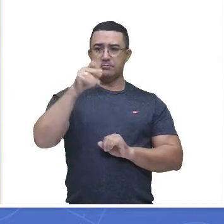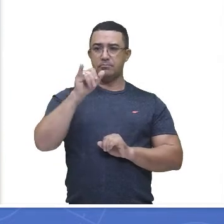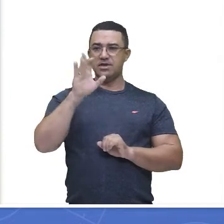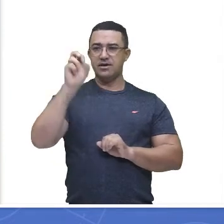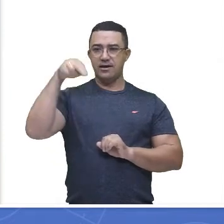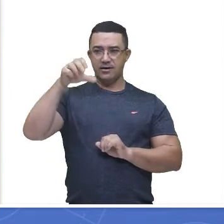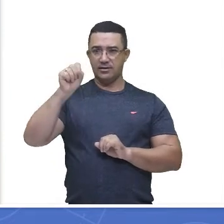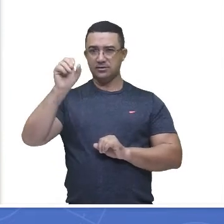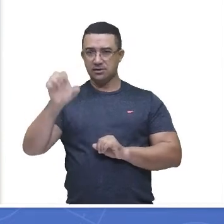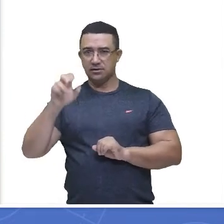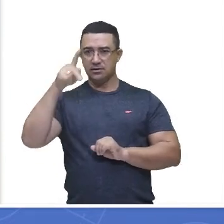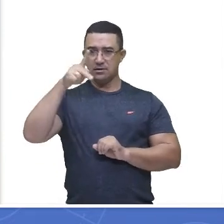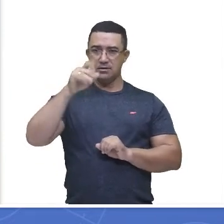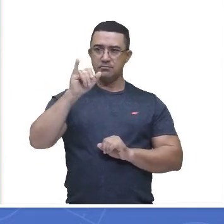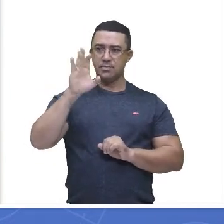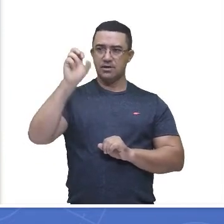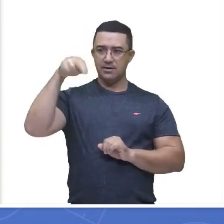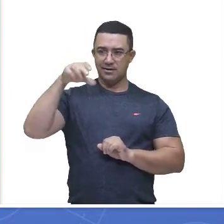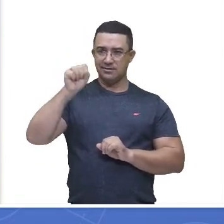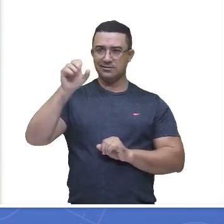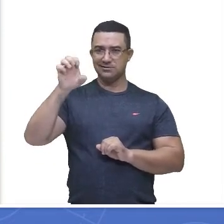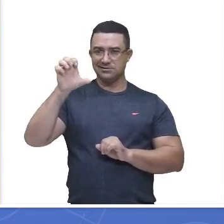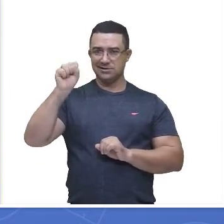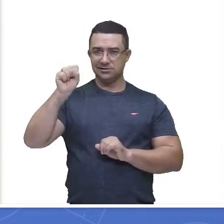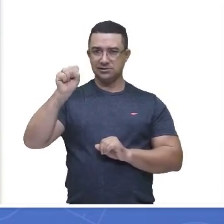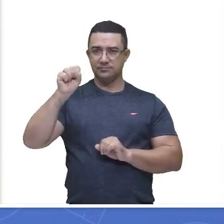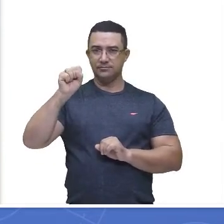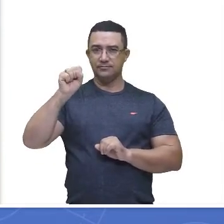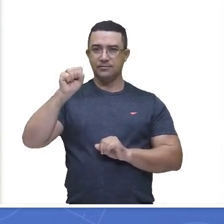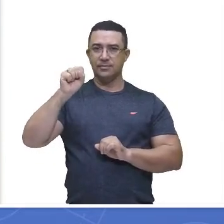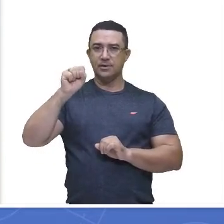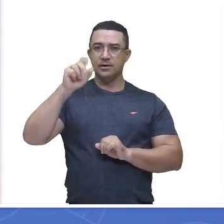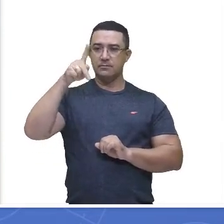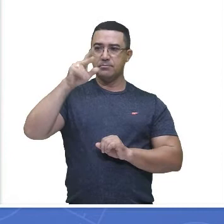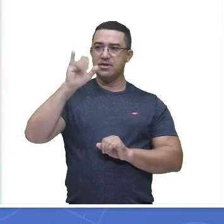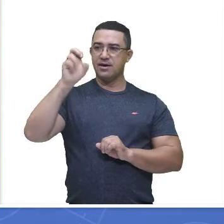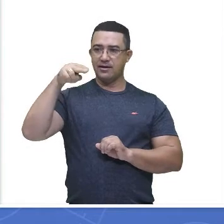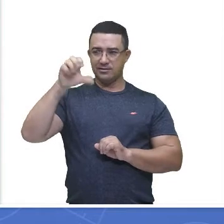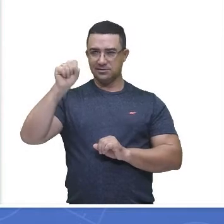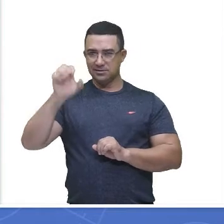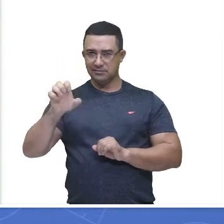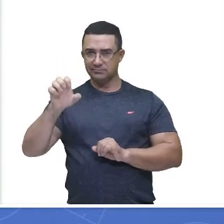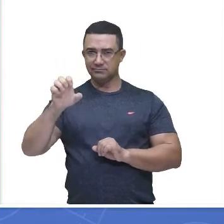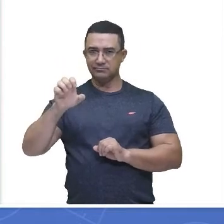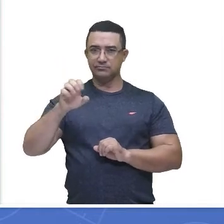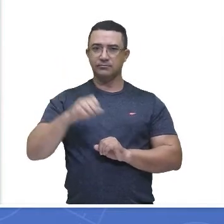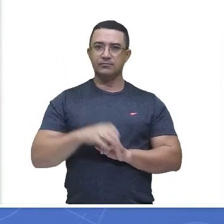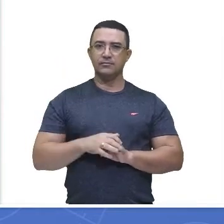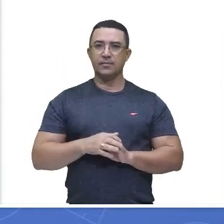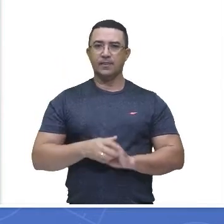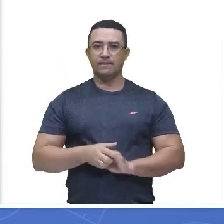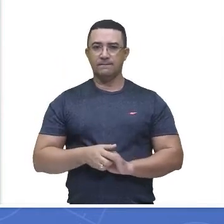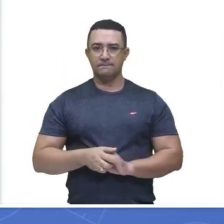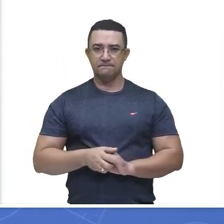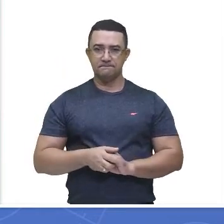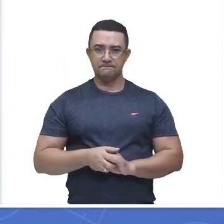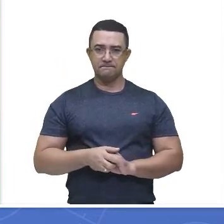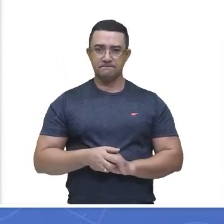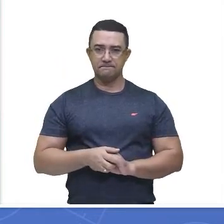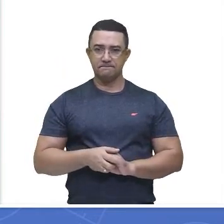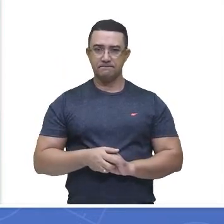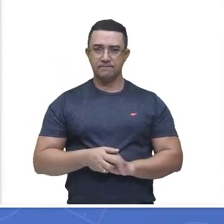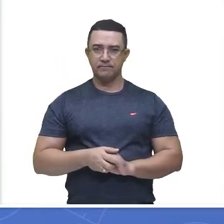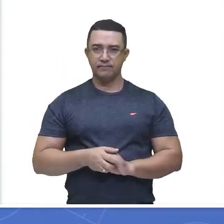ele piense, que nosotros pensemos, que vosotros penseis, que ellos, ellas ou ustedes